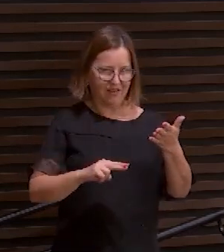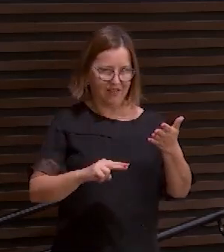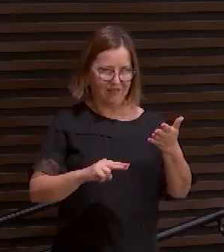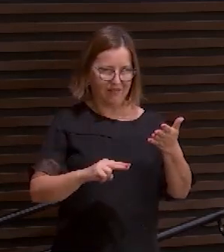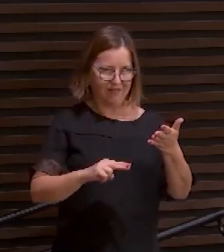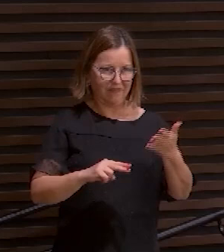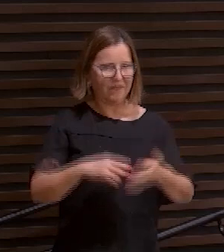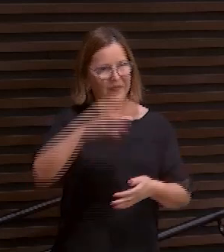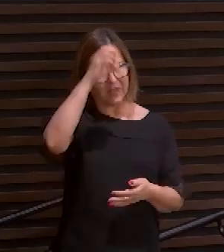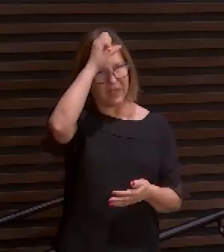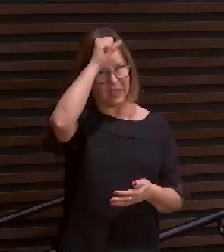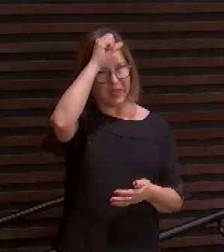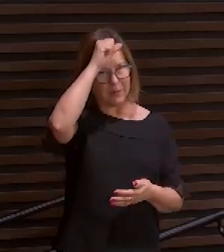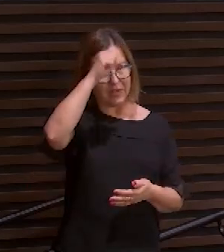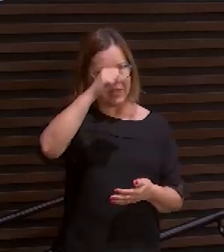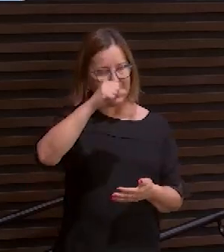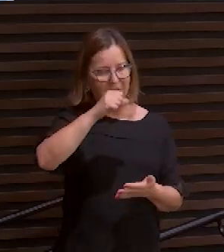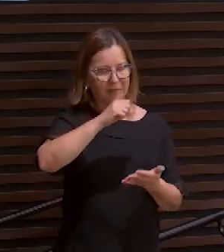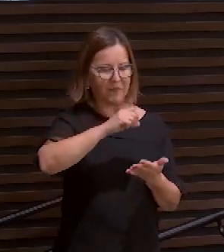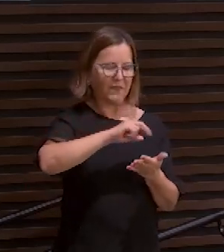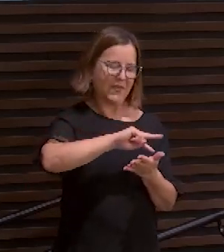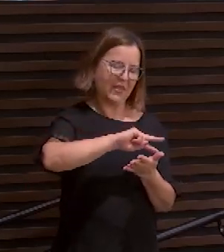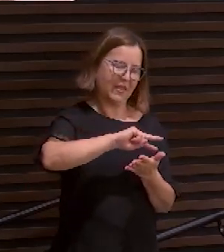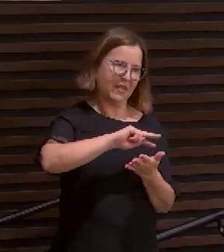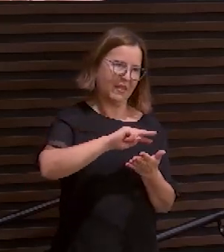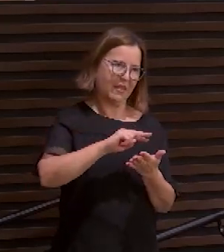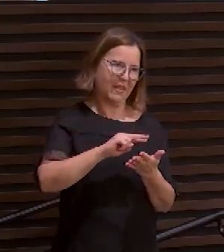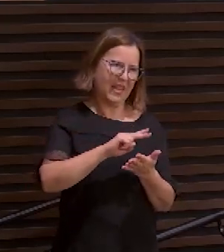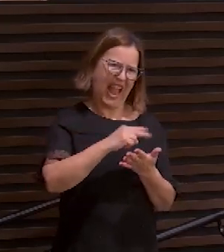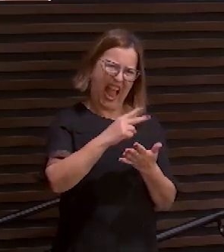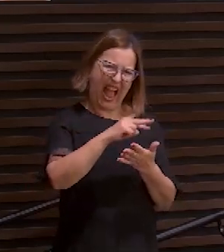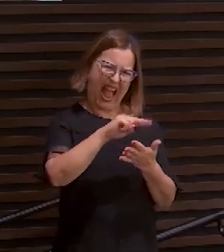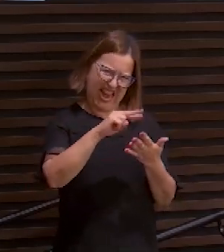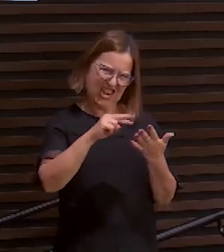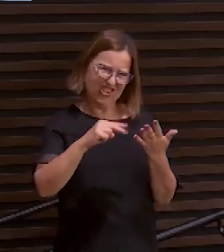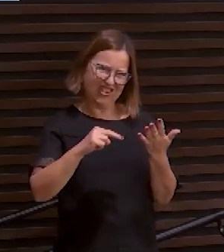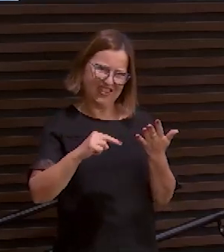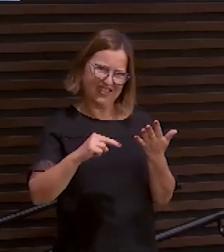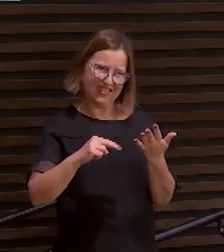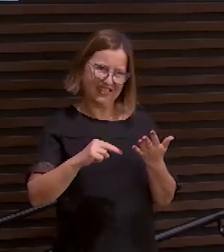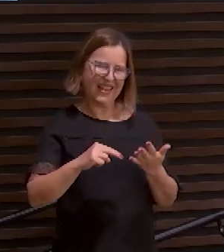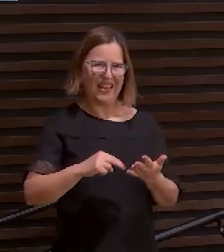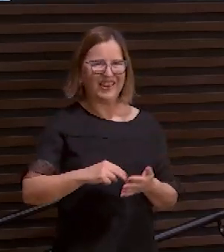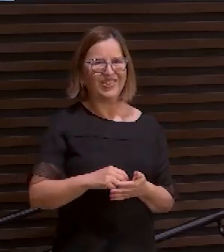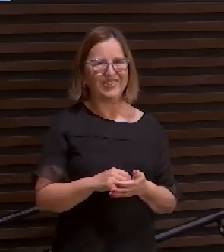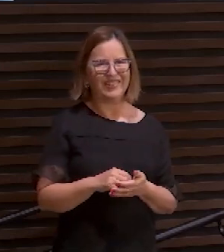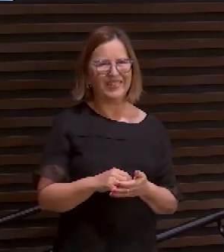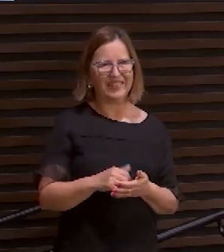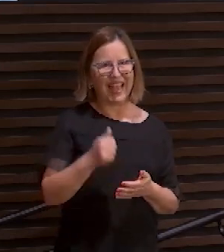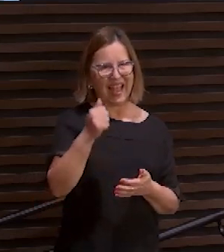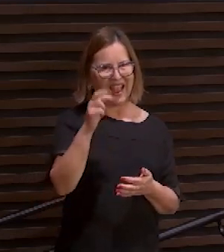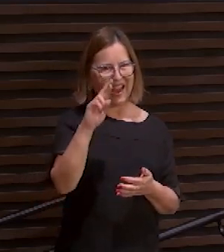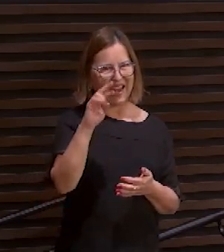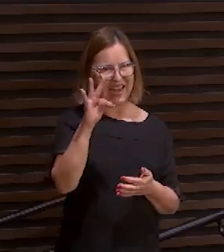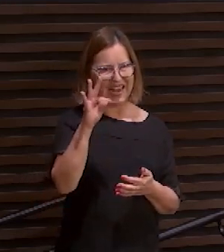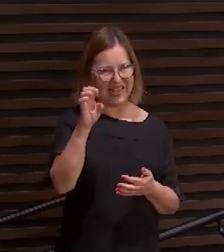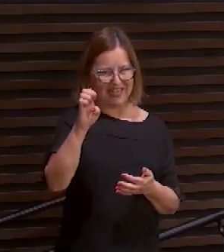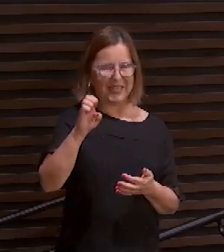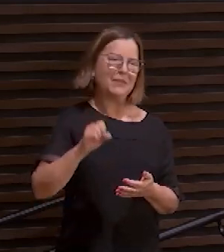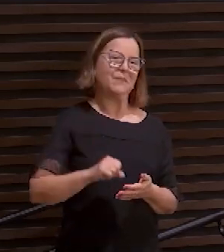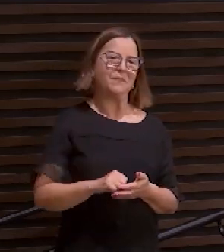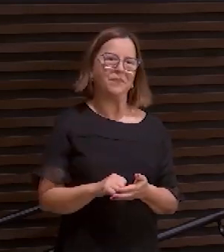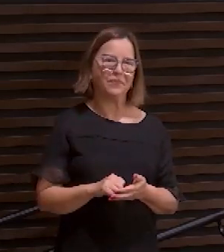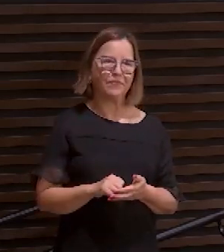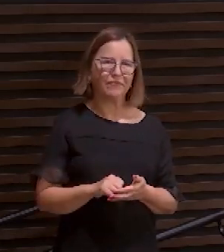e aprender artes é natural, como dotes que nós nascemos com ele. Mas a fé